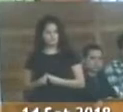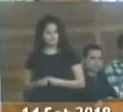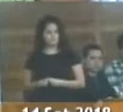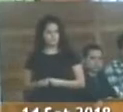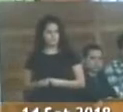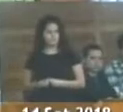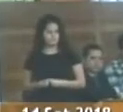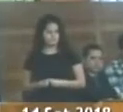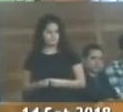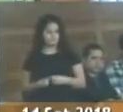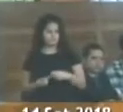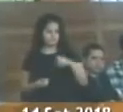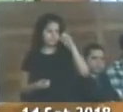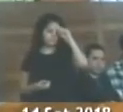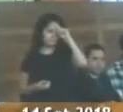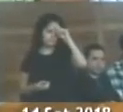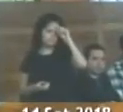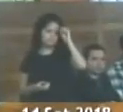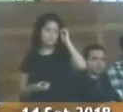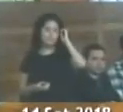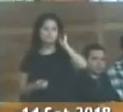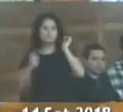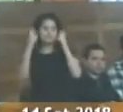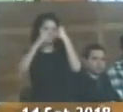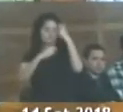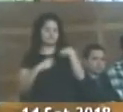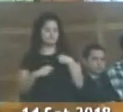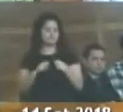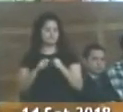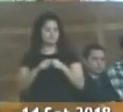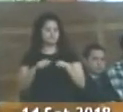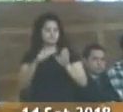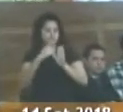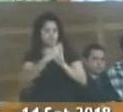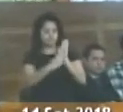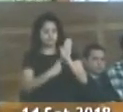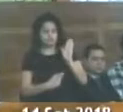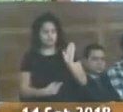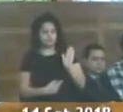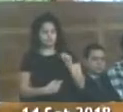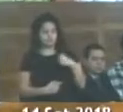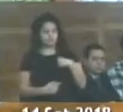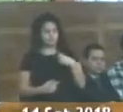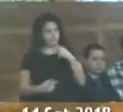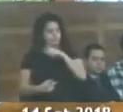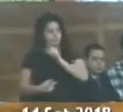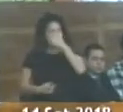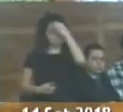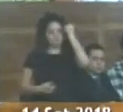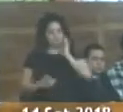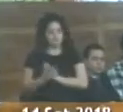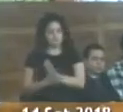é muita coisa, é aterrorizante, então eu fiz um texto para que eu não corra o risco de esquecer nada.